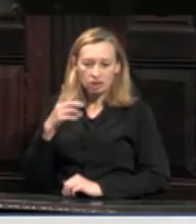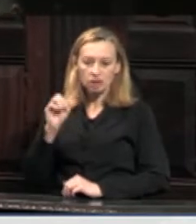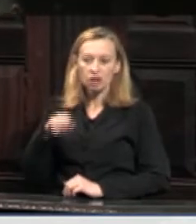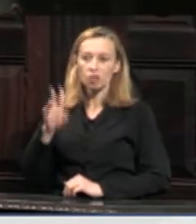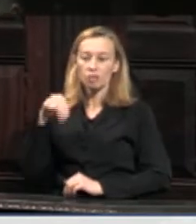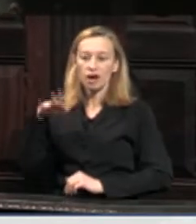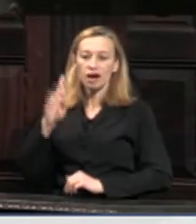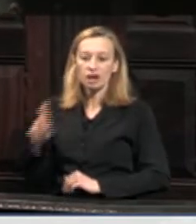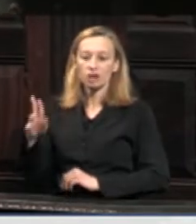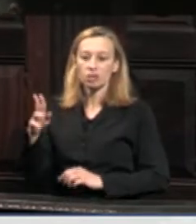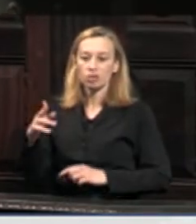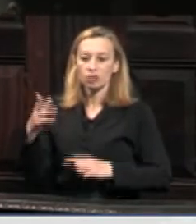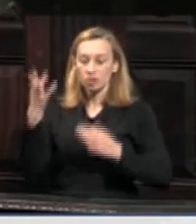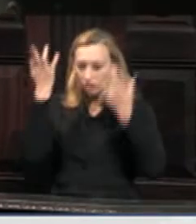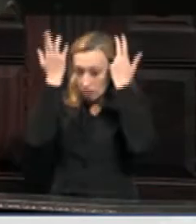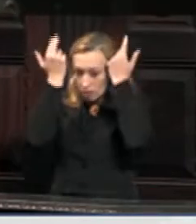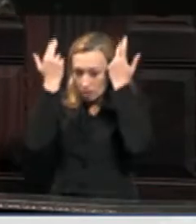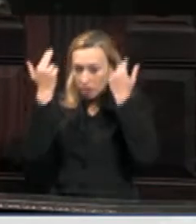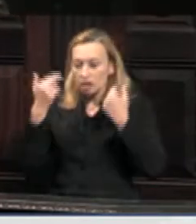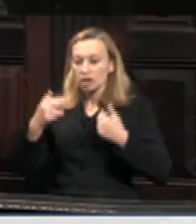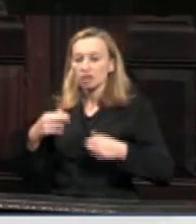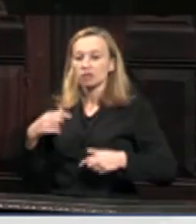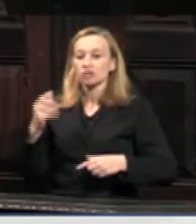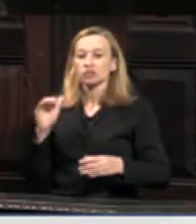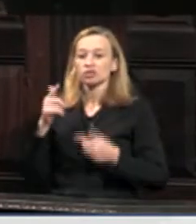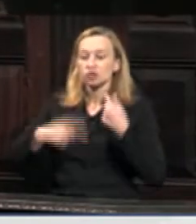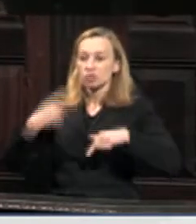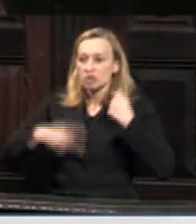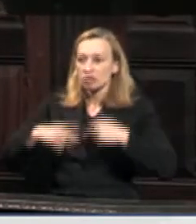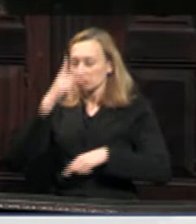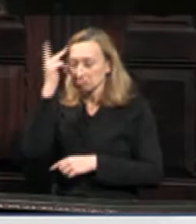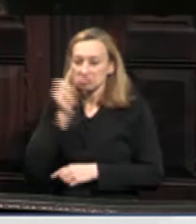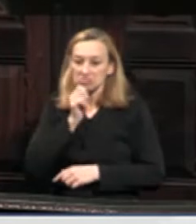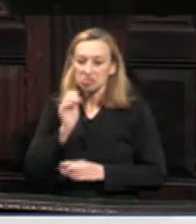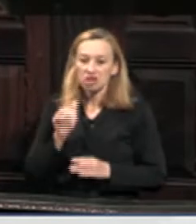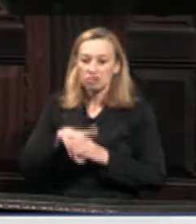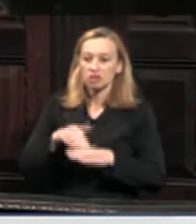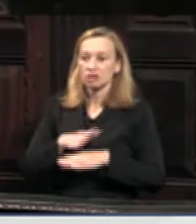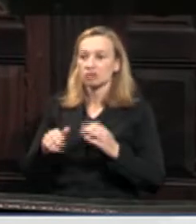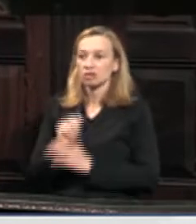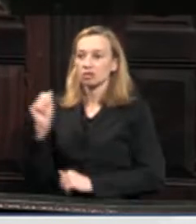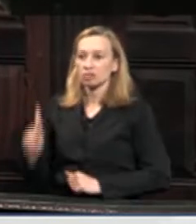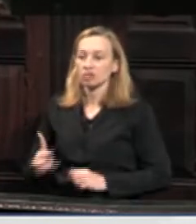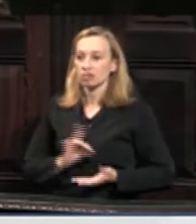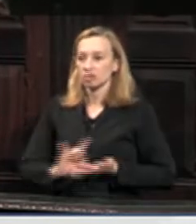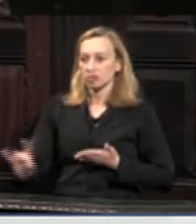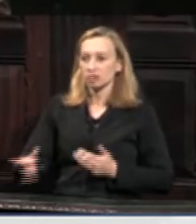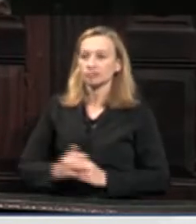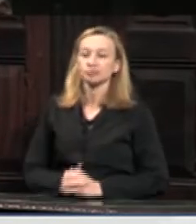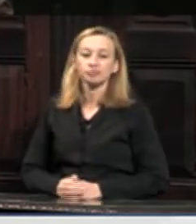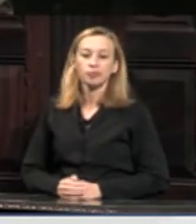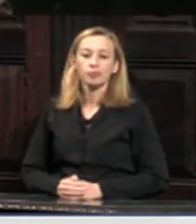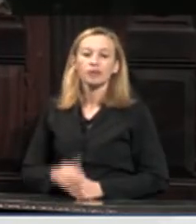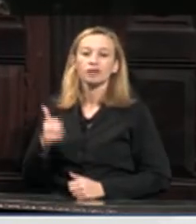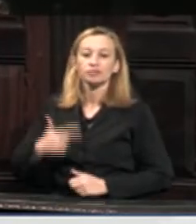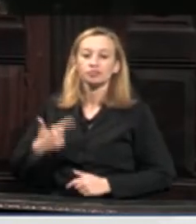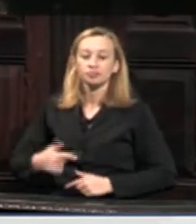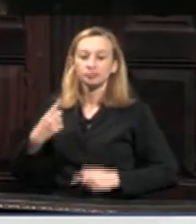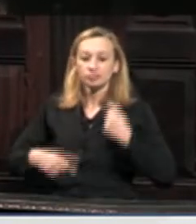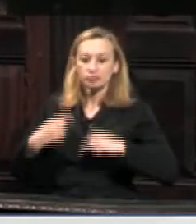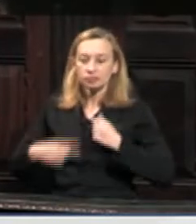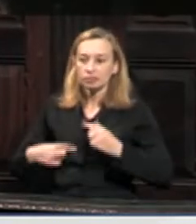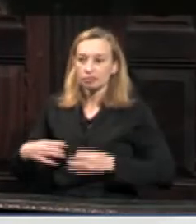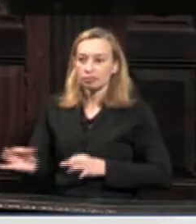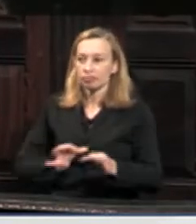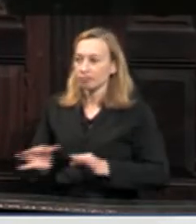Em discussão. Não havendo quem queira discutir, em votação. Senhores que aprovam nessa comissão, aprovado vai autógrafo. Em segunda discussão,